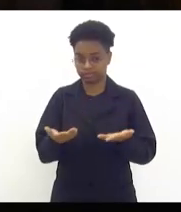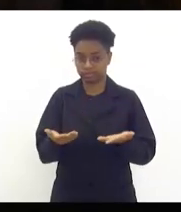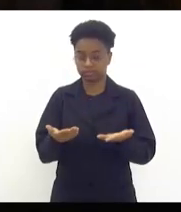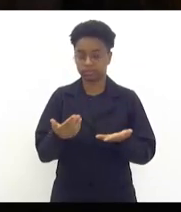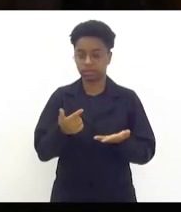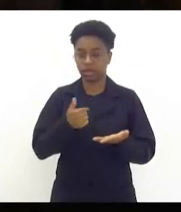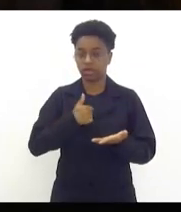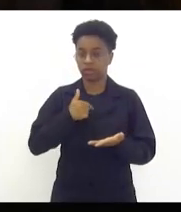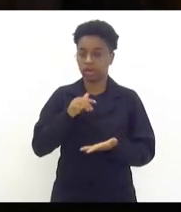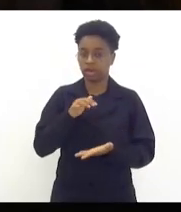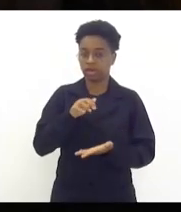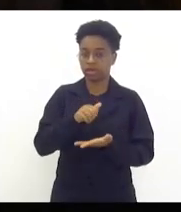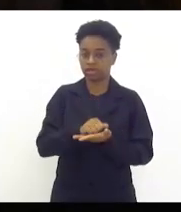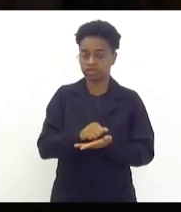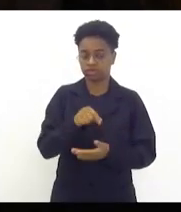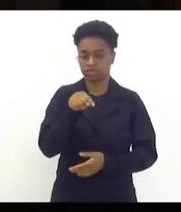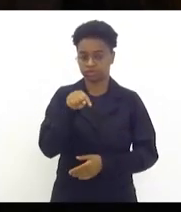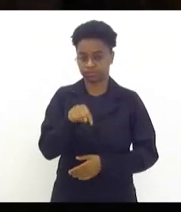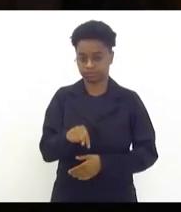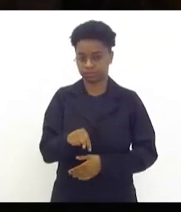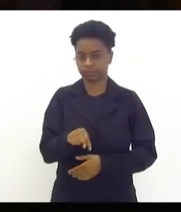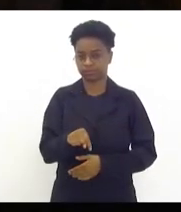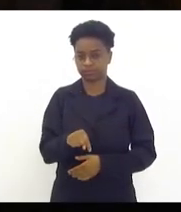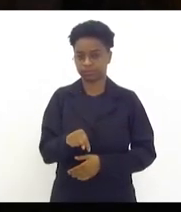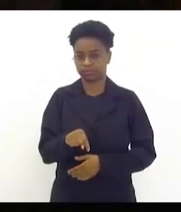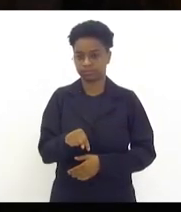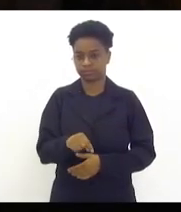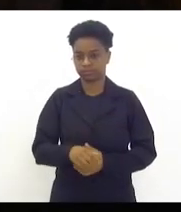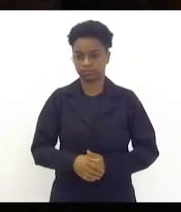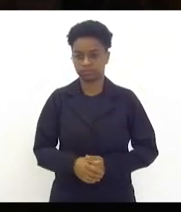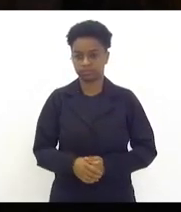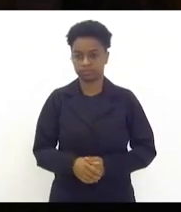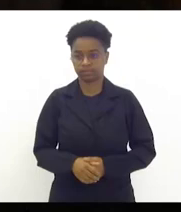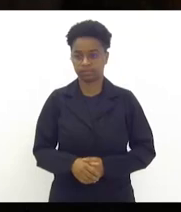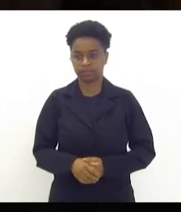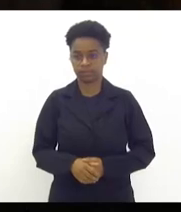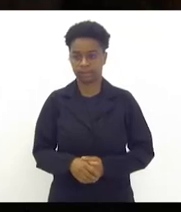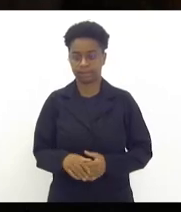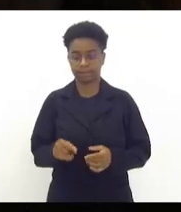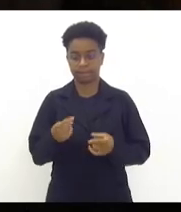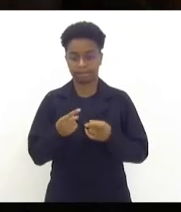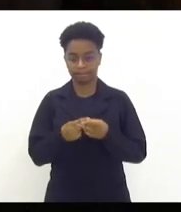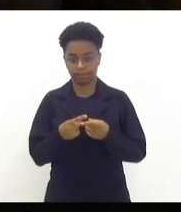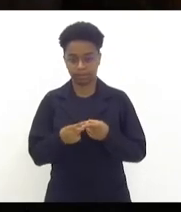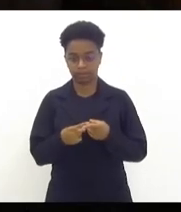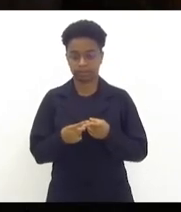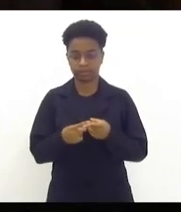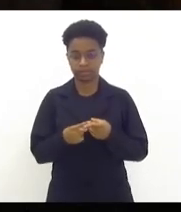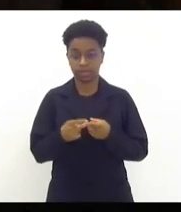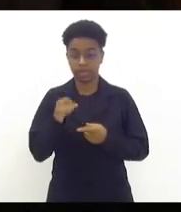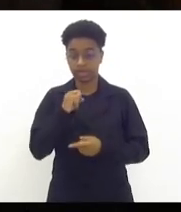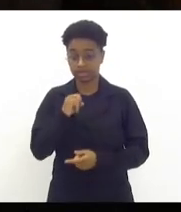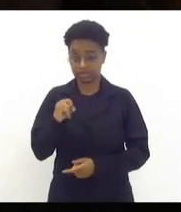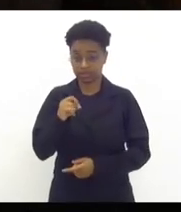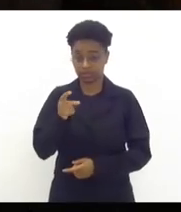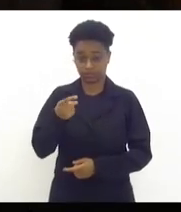o registro, né, porque se você não